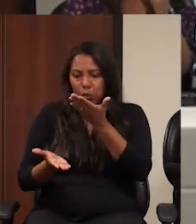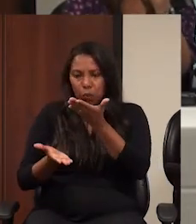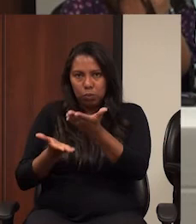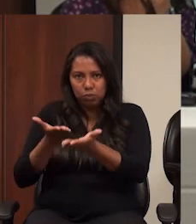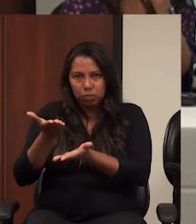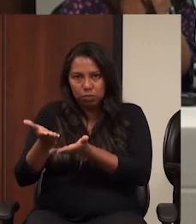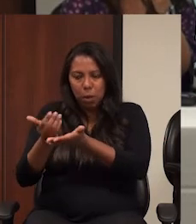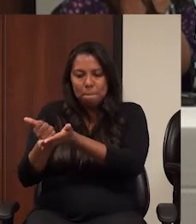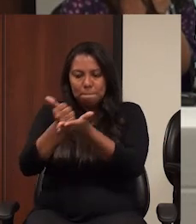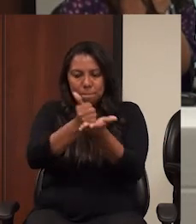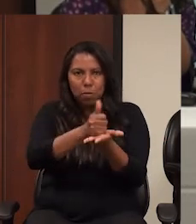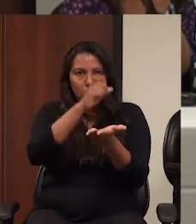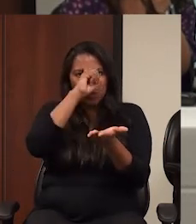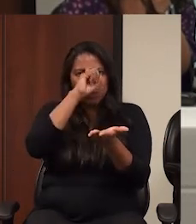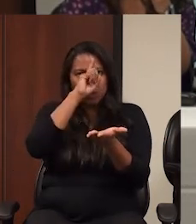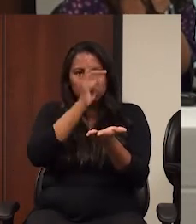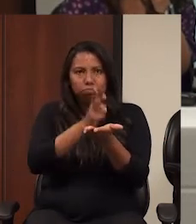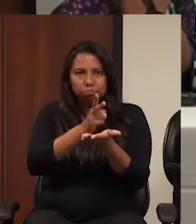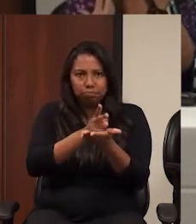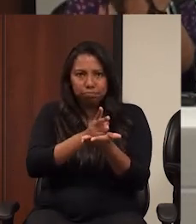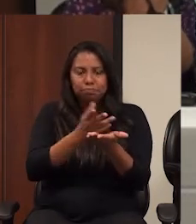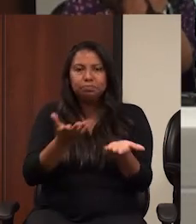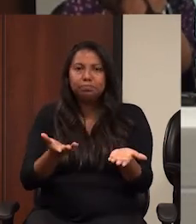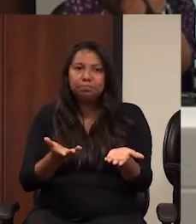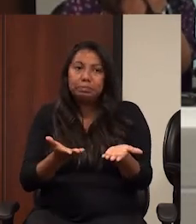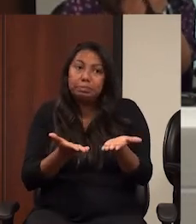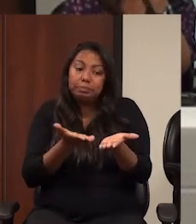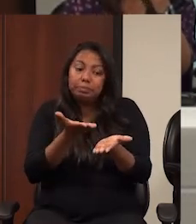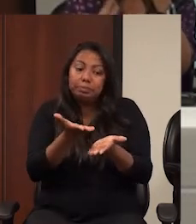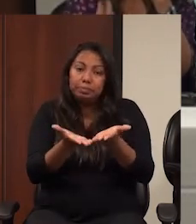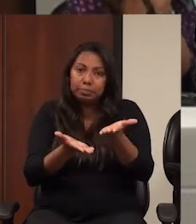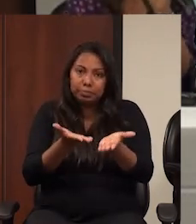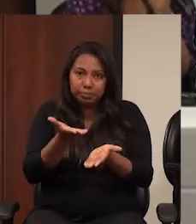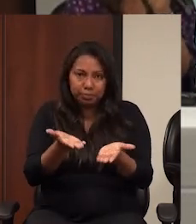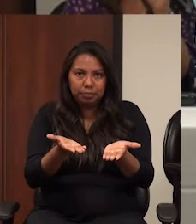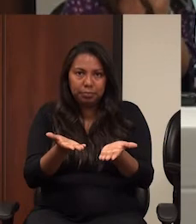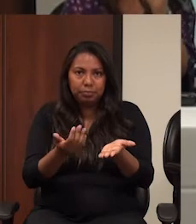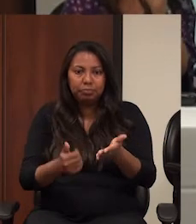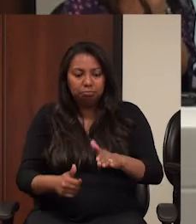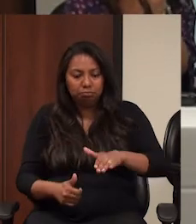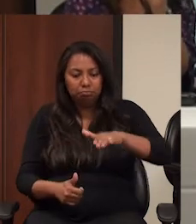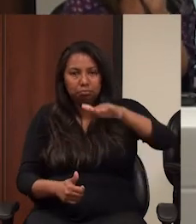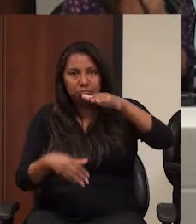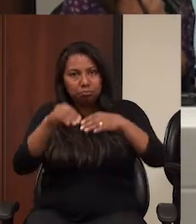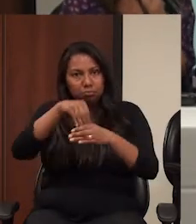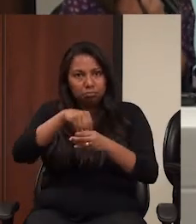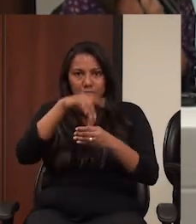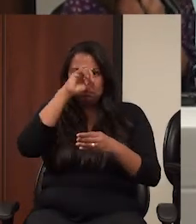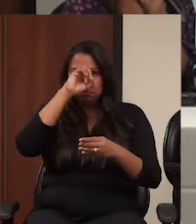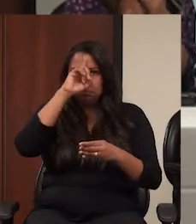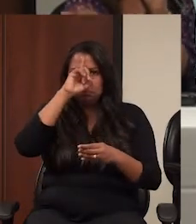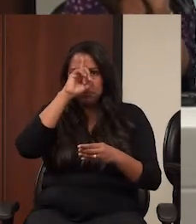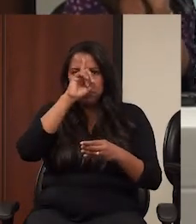em hospitais e tratados, ou seja, eram criados, eles não tinham uma vida